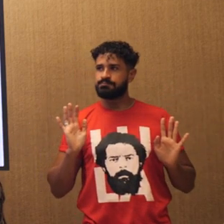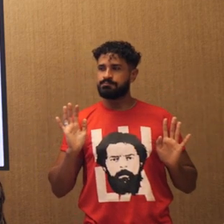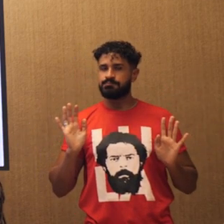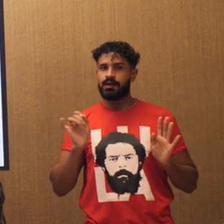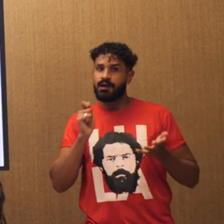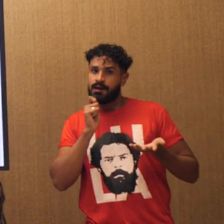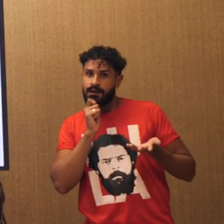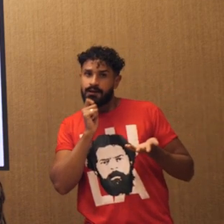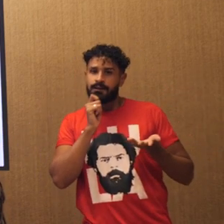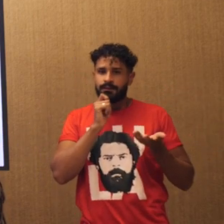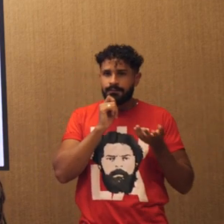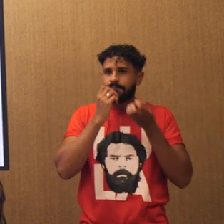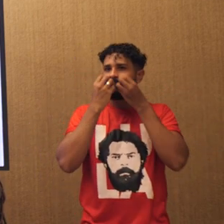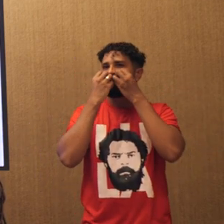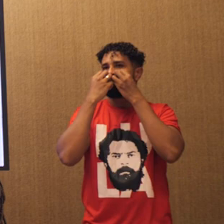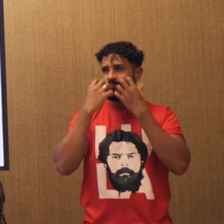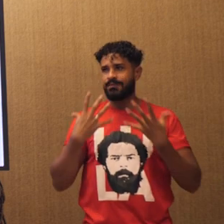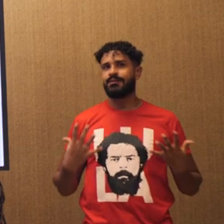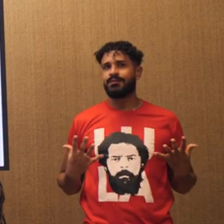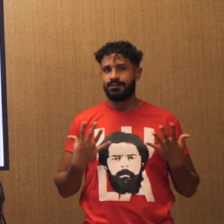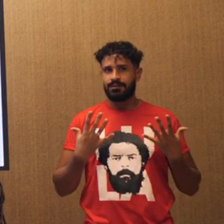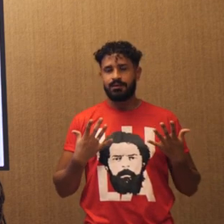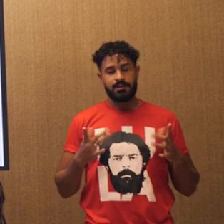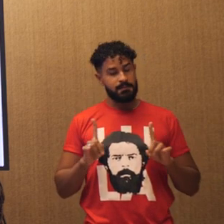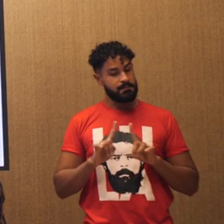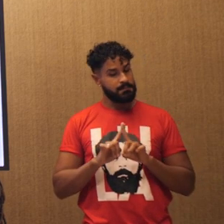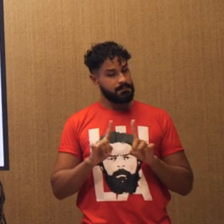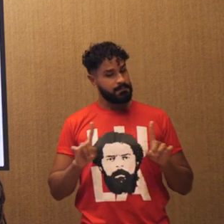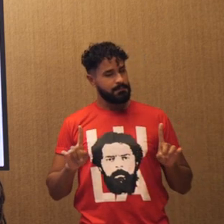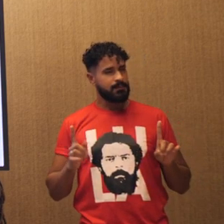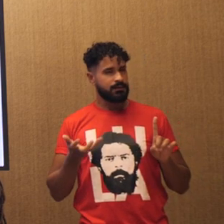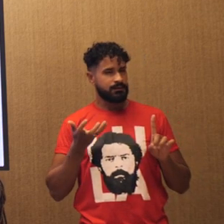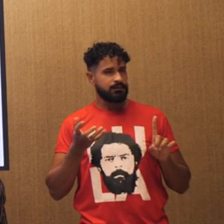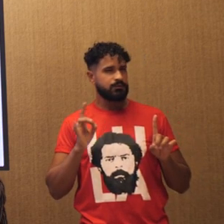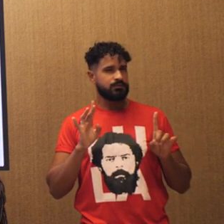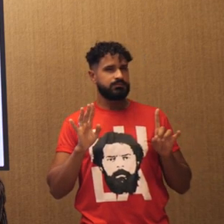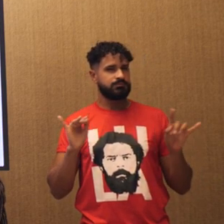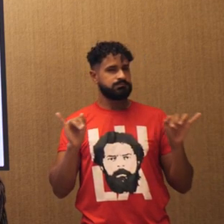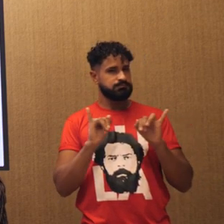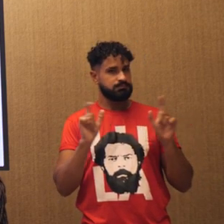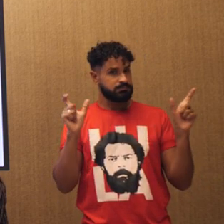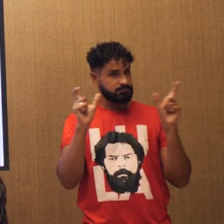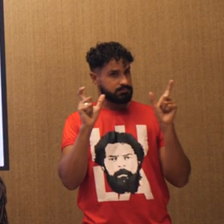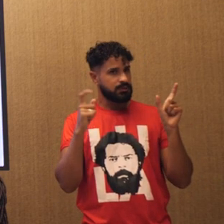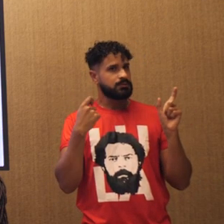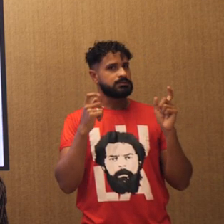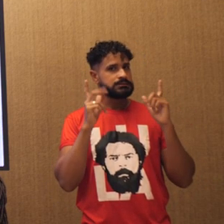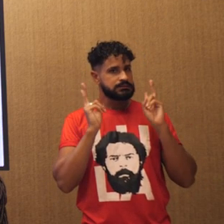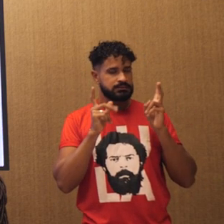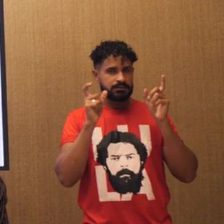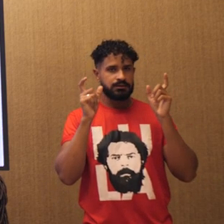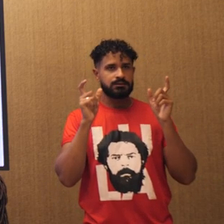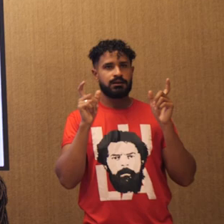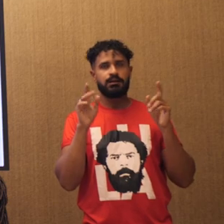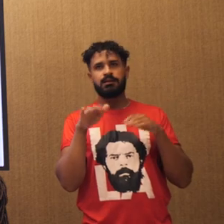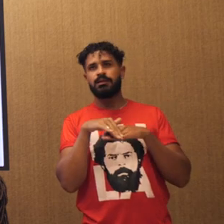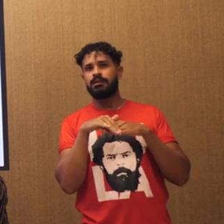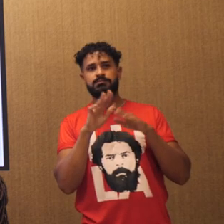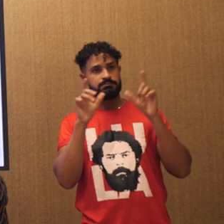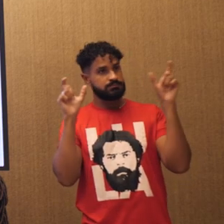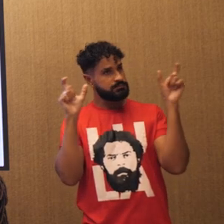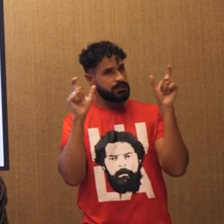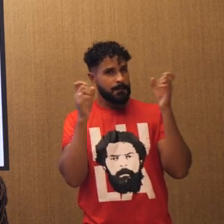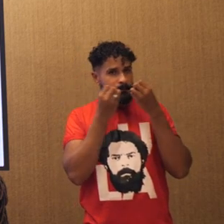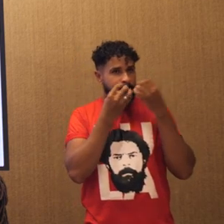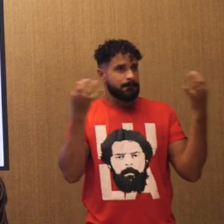Por enquanto tá boa. Só que eu quero só fazer um alertinha que a gente tem que ficar sempre atento. Porque ainda não tá